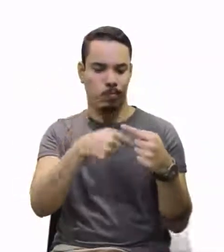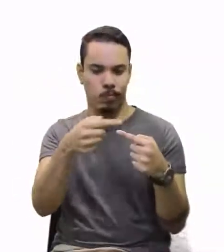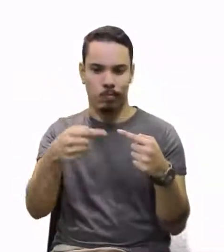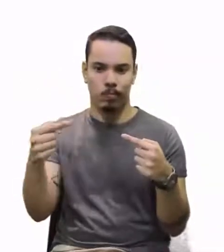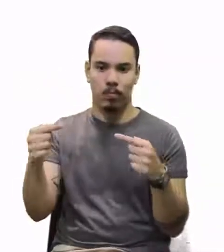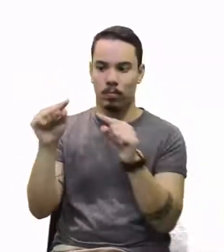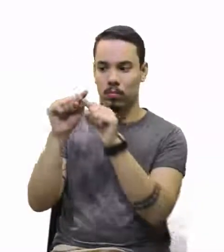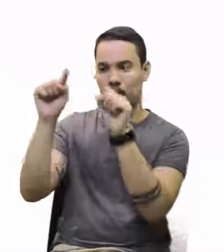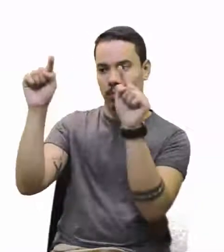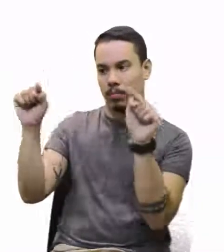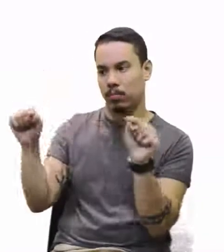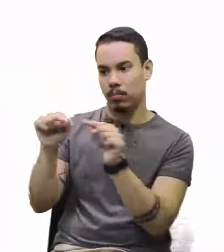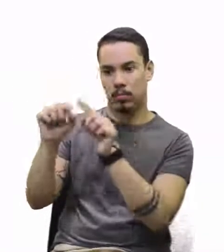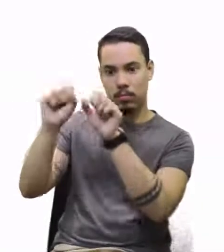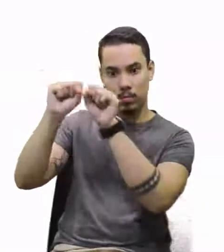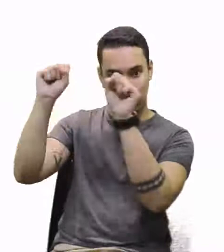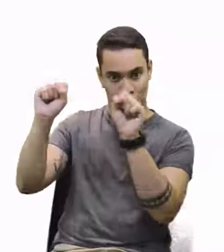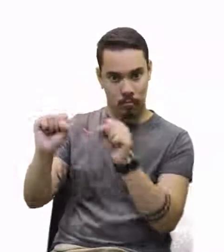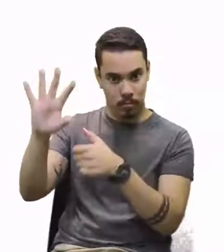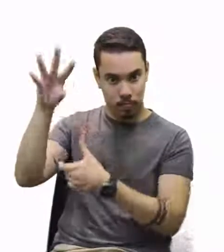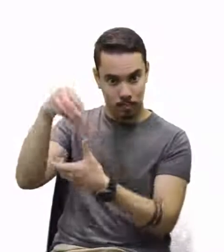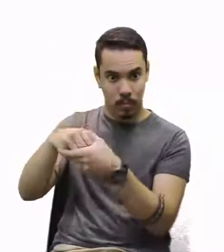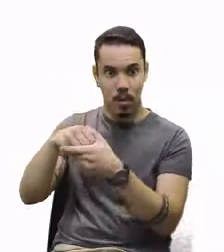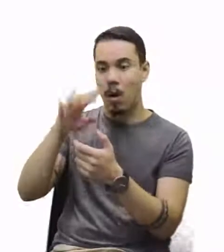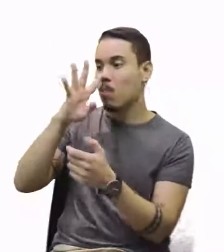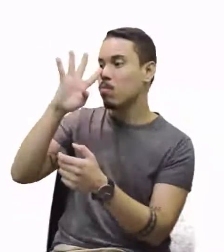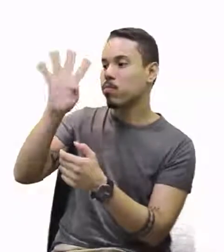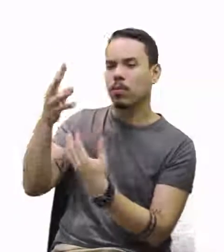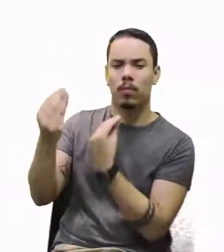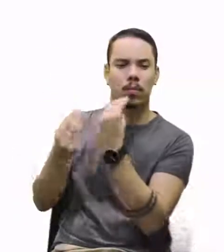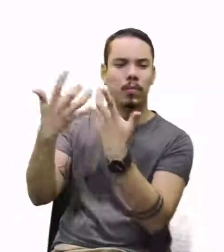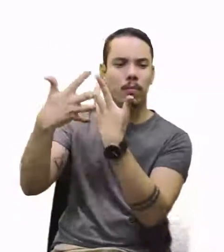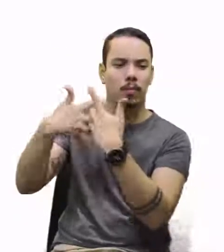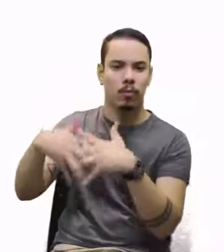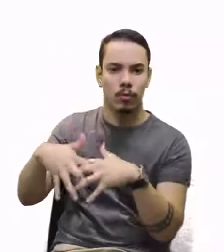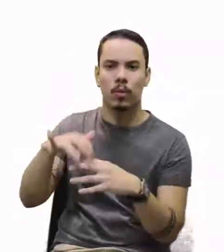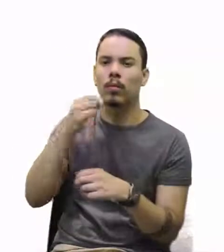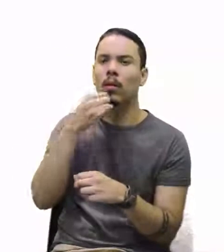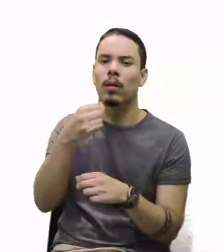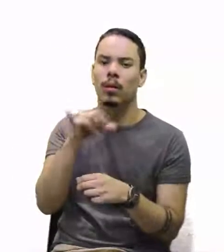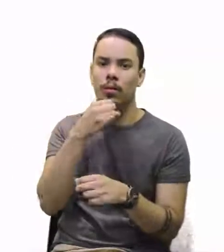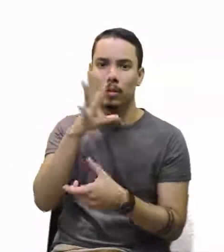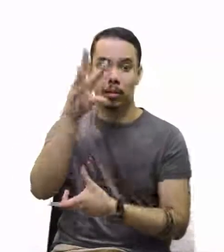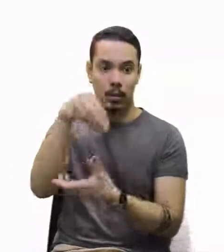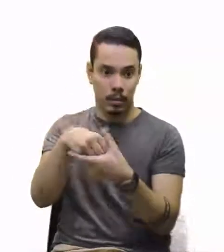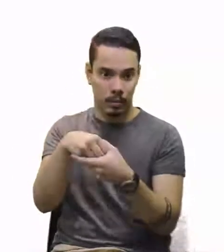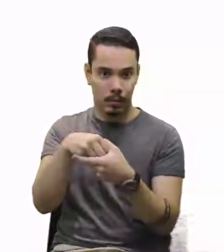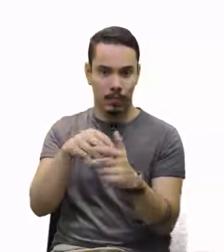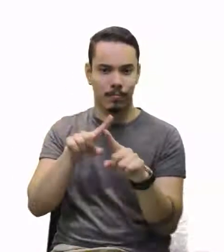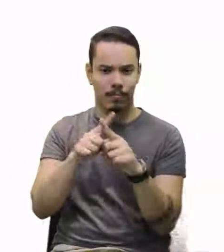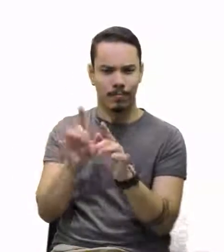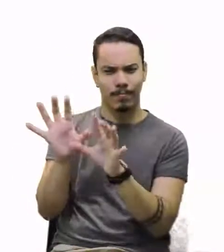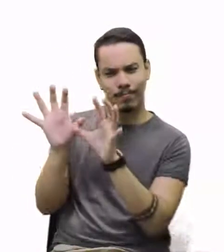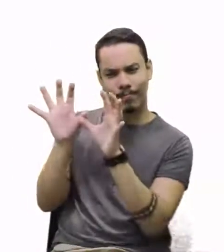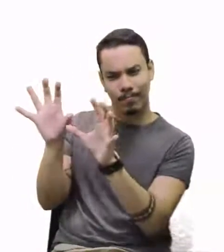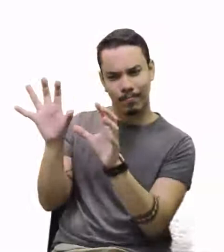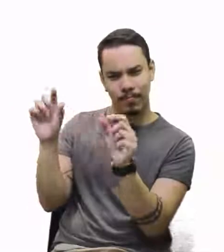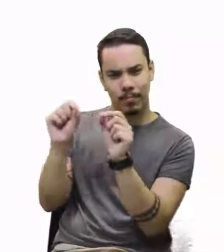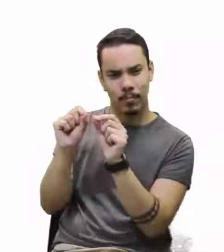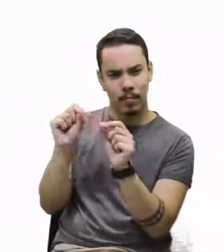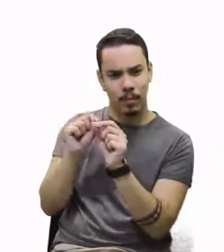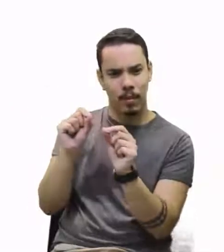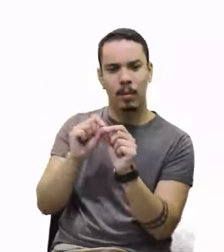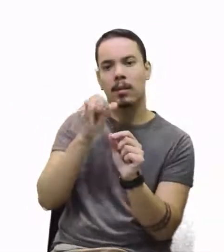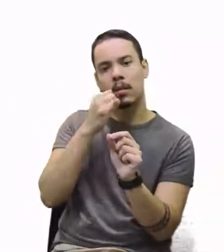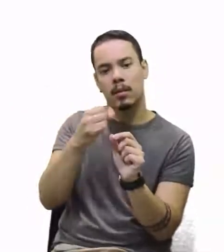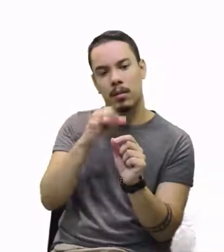esse sistema aqui, acusa passagem de corrente elétrica. Esse efeito de produção de uma